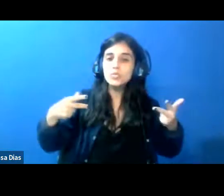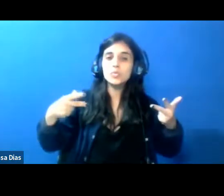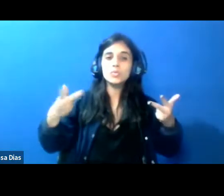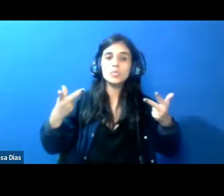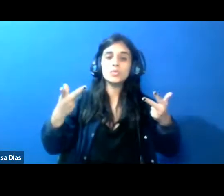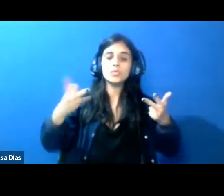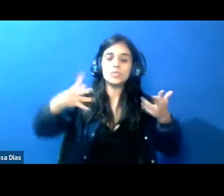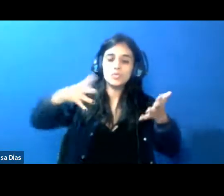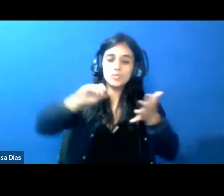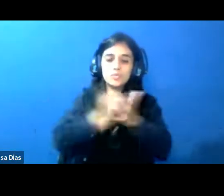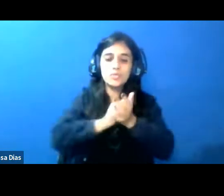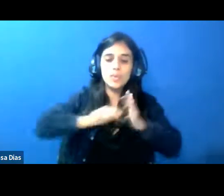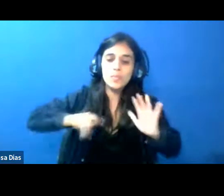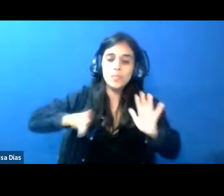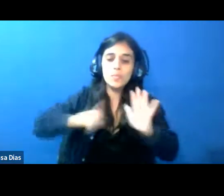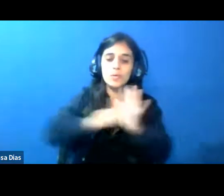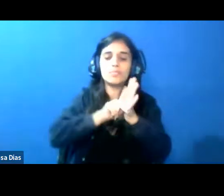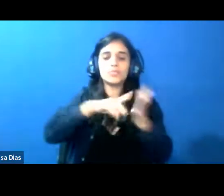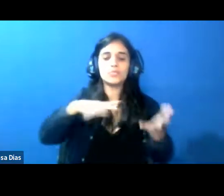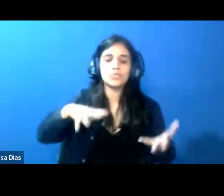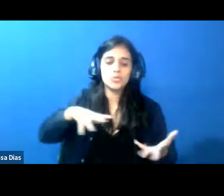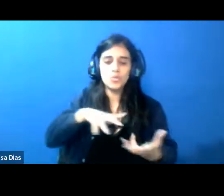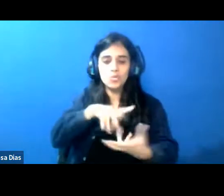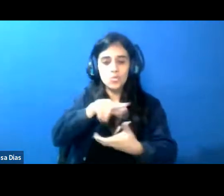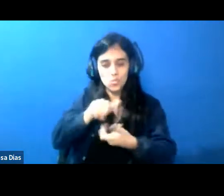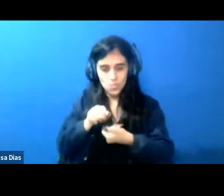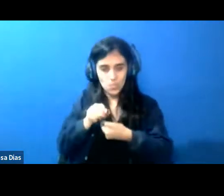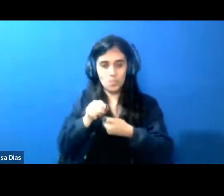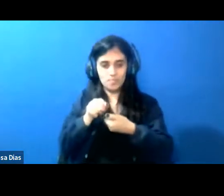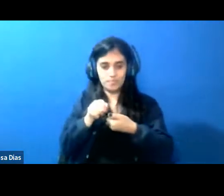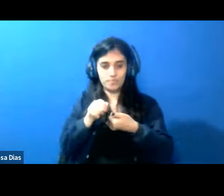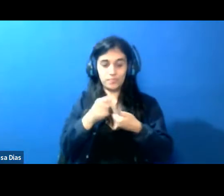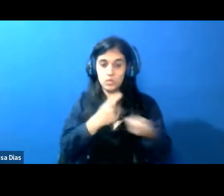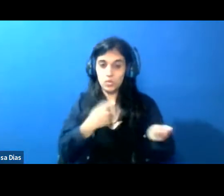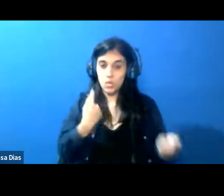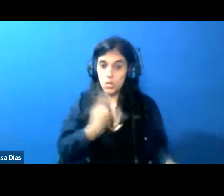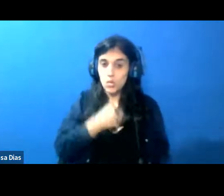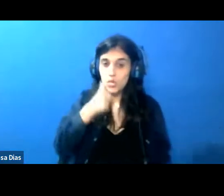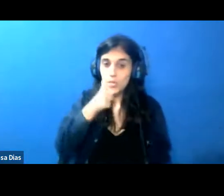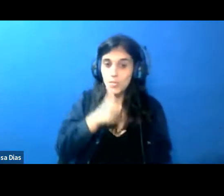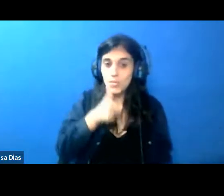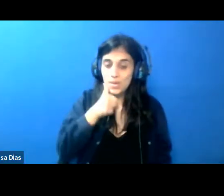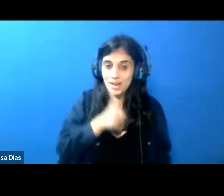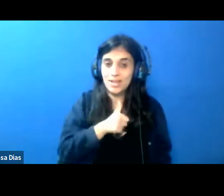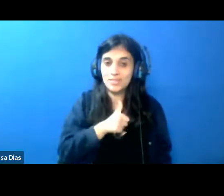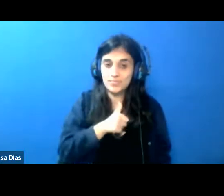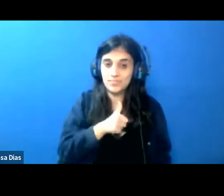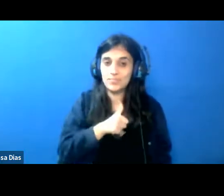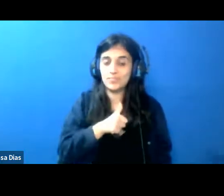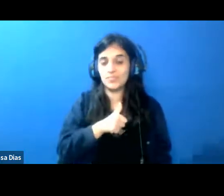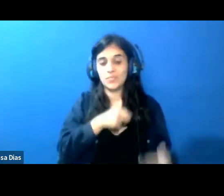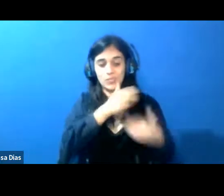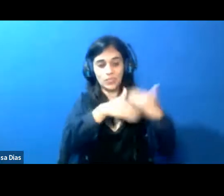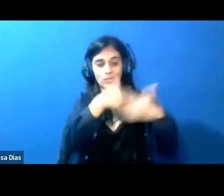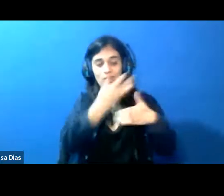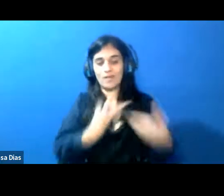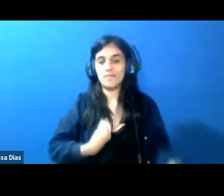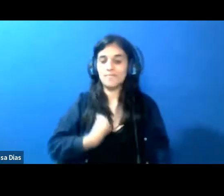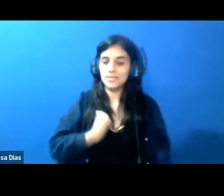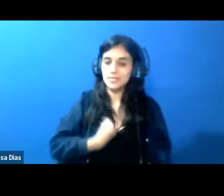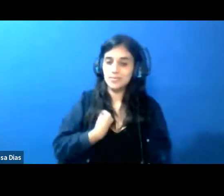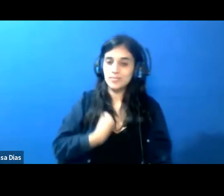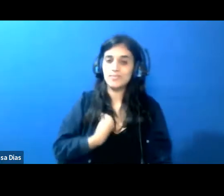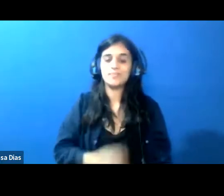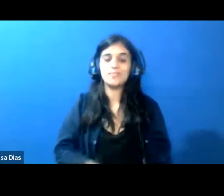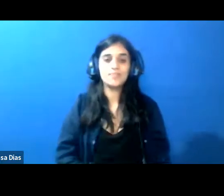nos quais nós, mulheres, fazemos a vida florescer. E não poderia